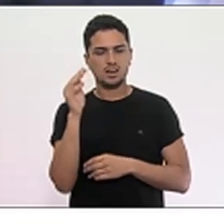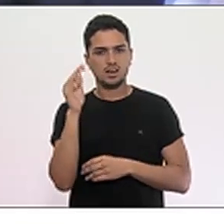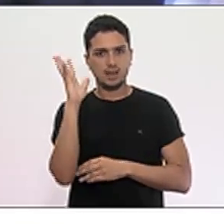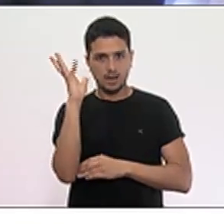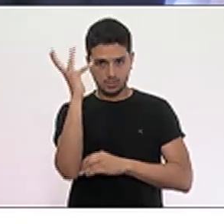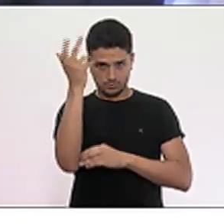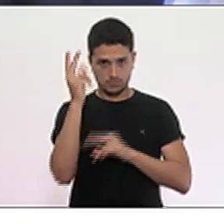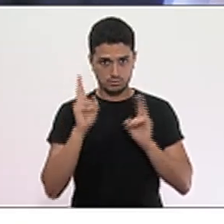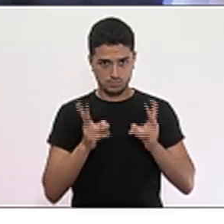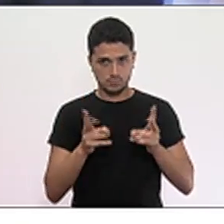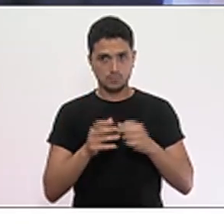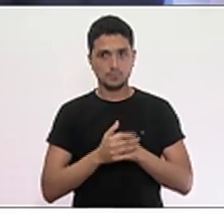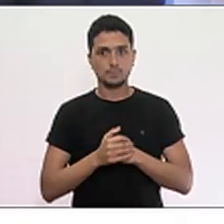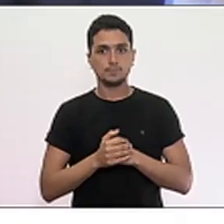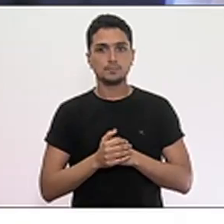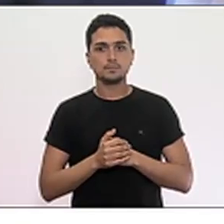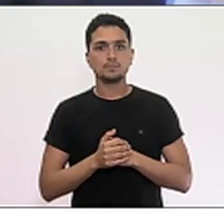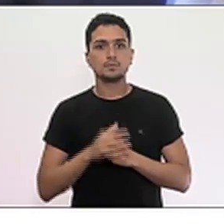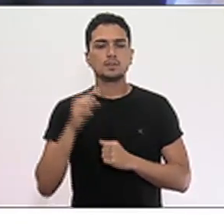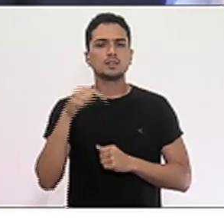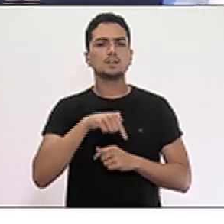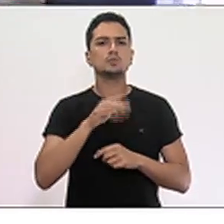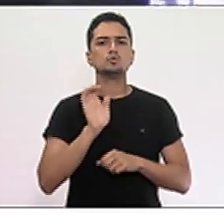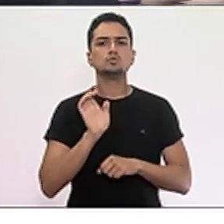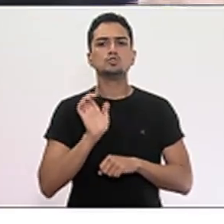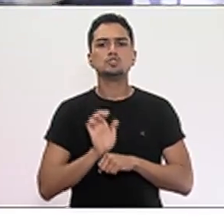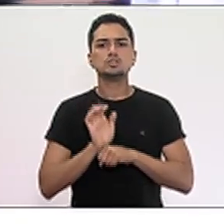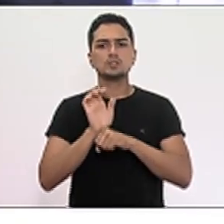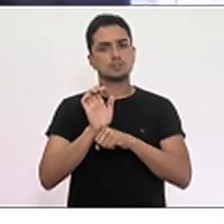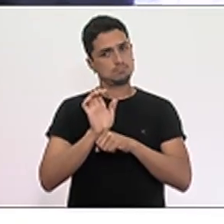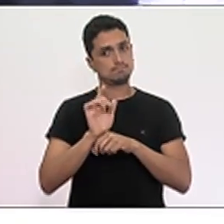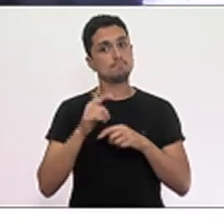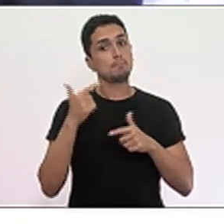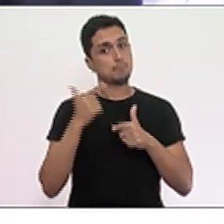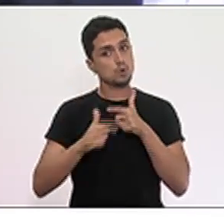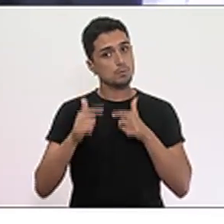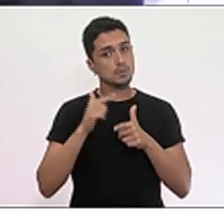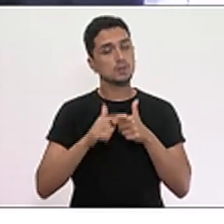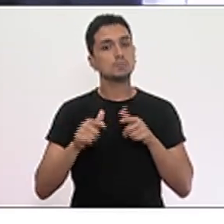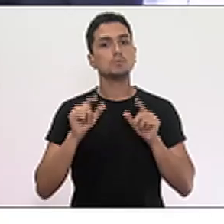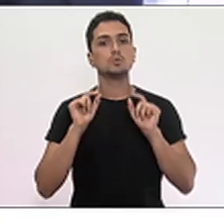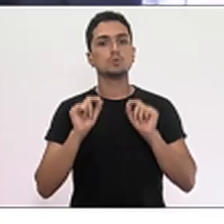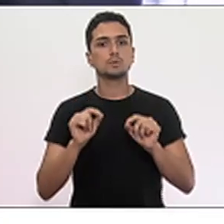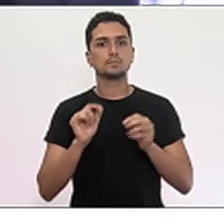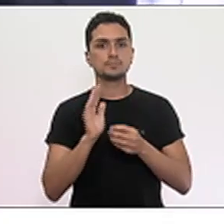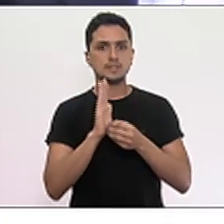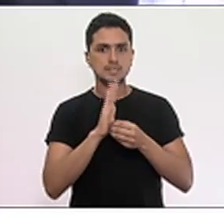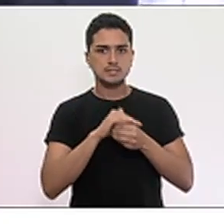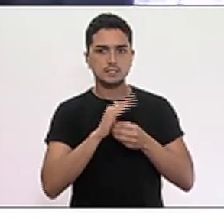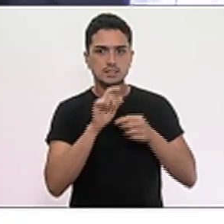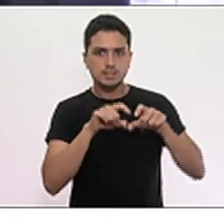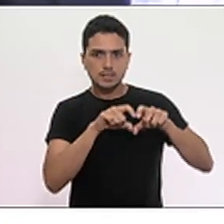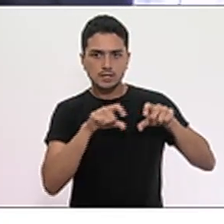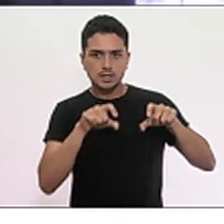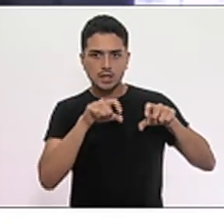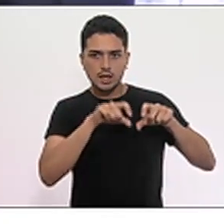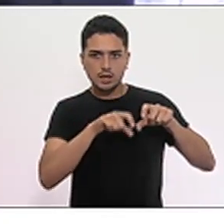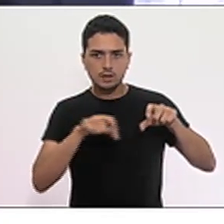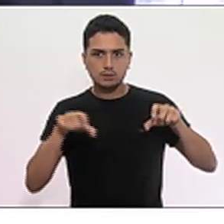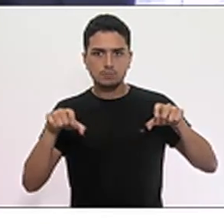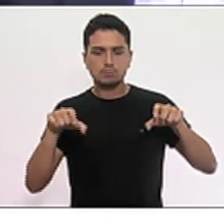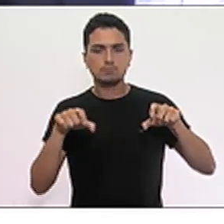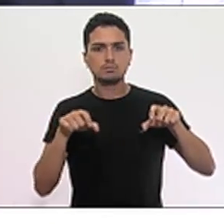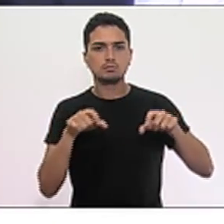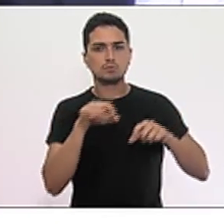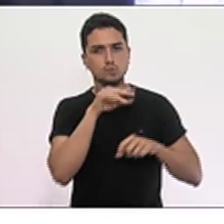Nós temos no nosso estado um grande problema, que é o esgotamento sanitário, né? Então, os nossos corpos hídricos